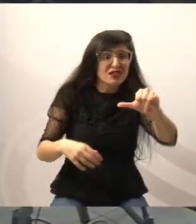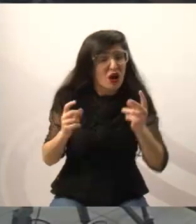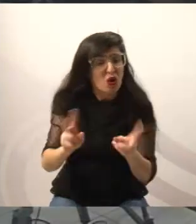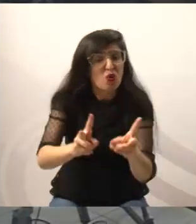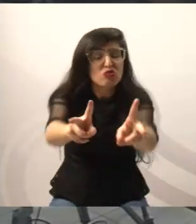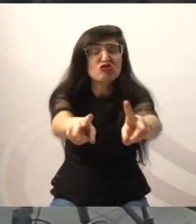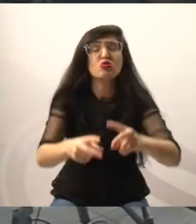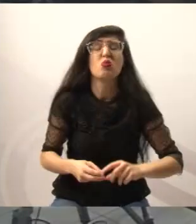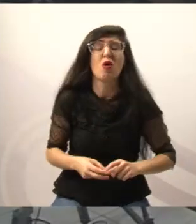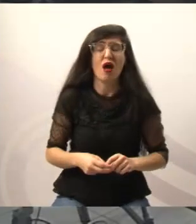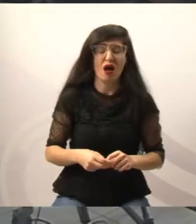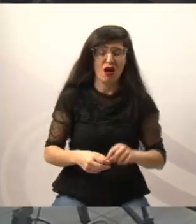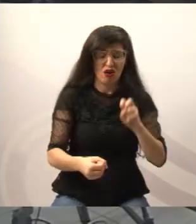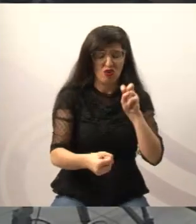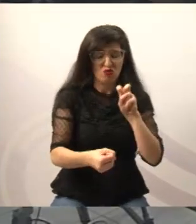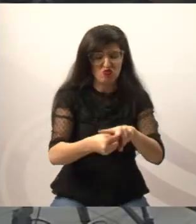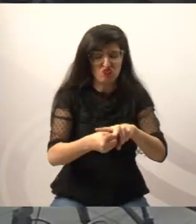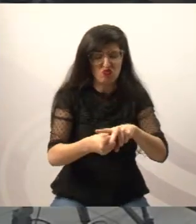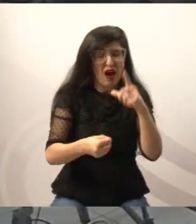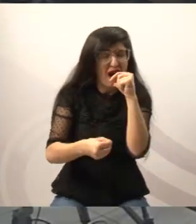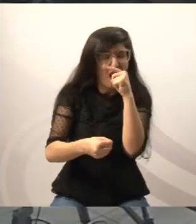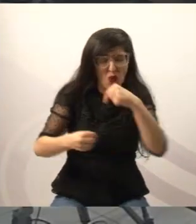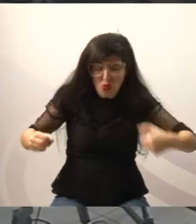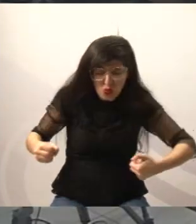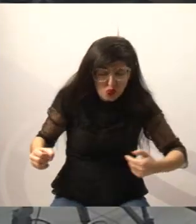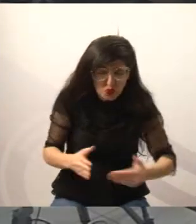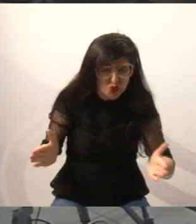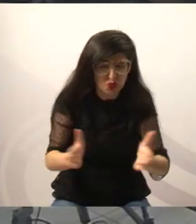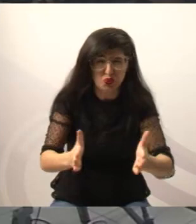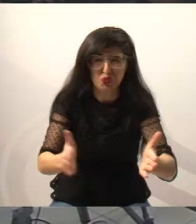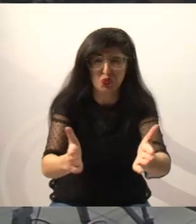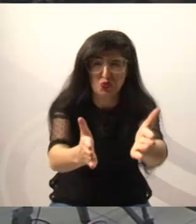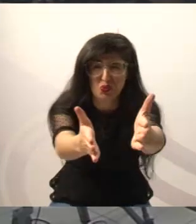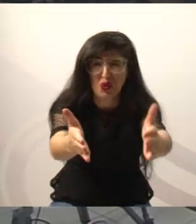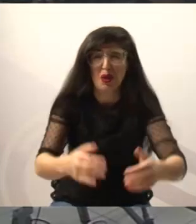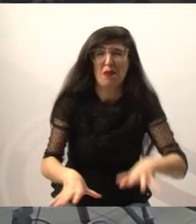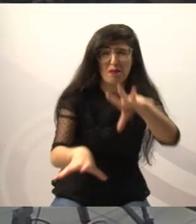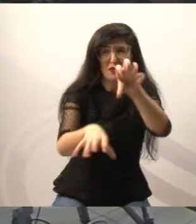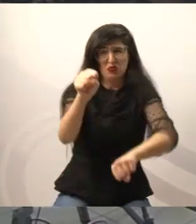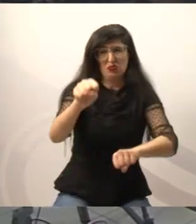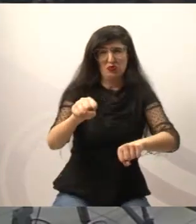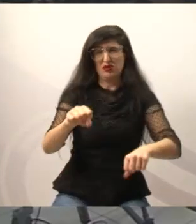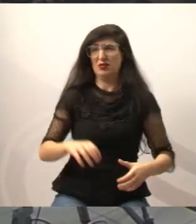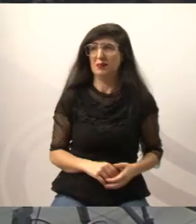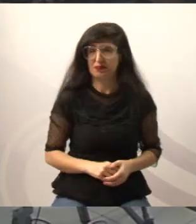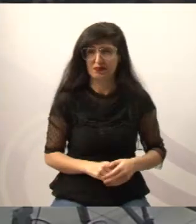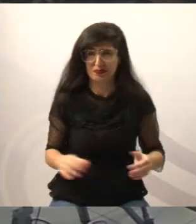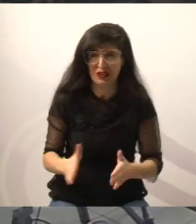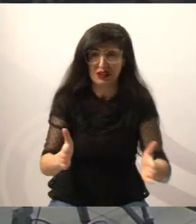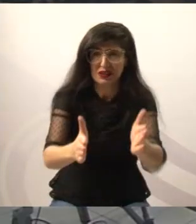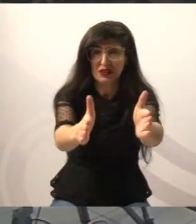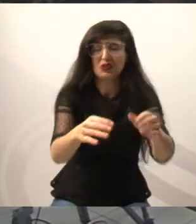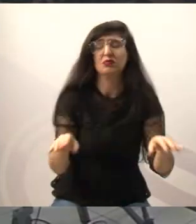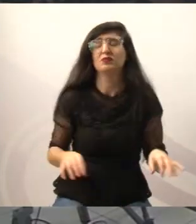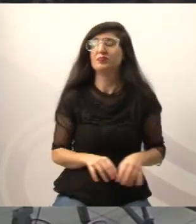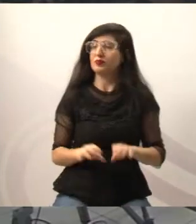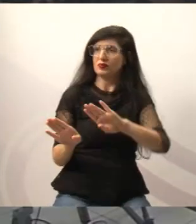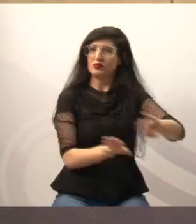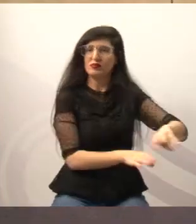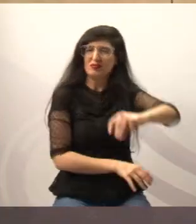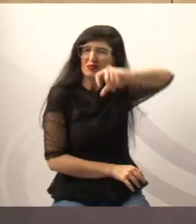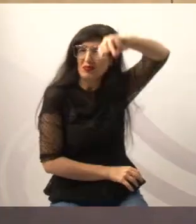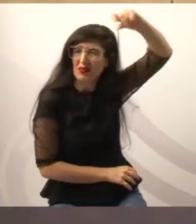Senhor presidente, quero colaborar também. Há muitos anos, né, a gente luta para